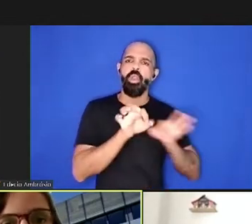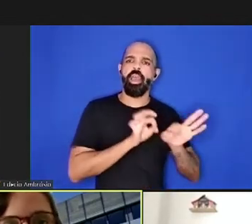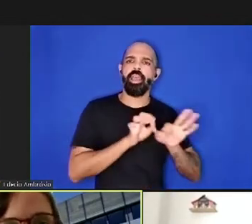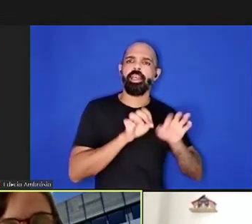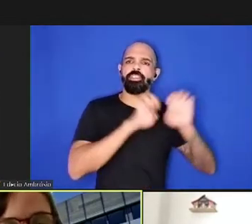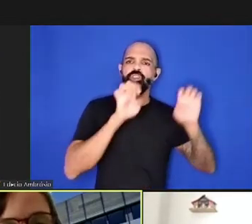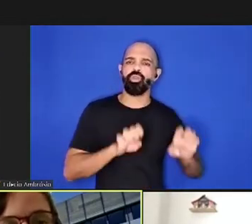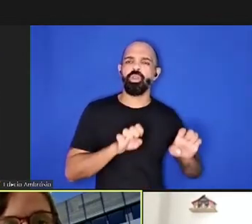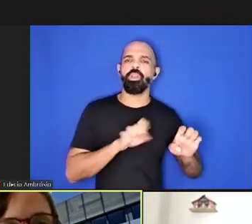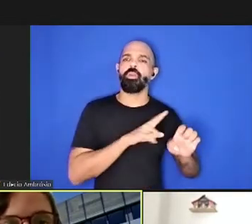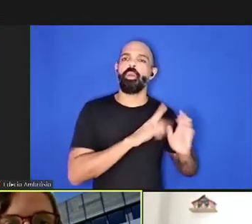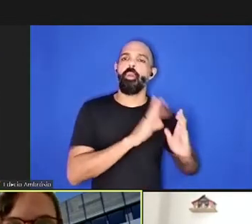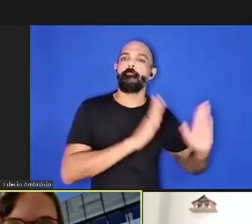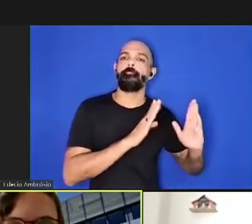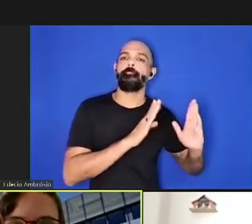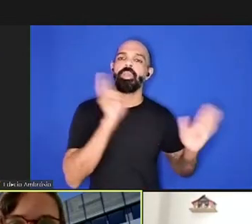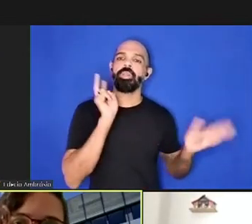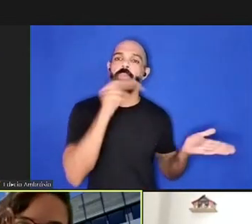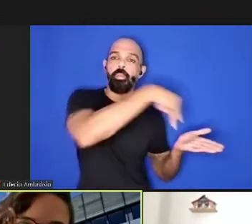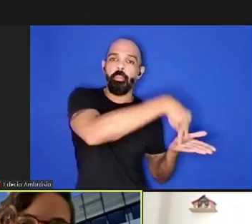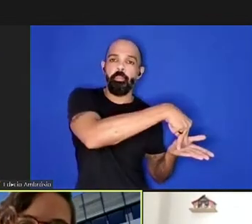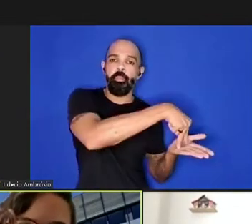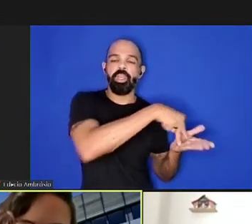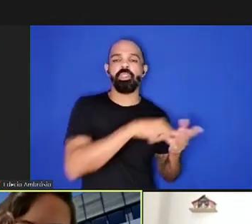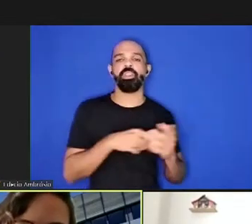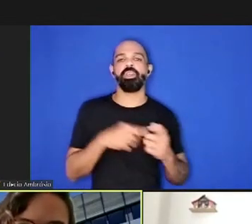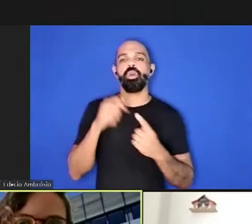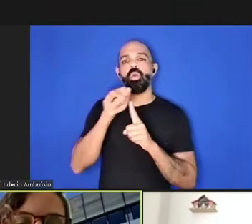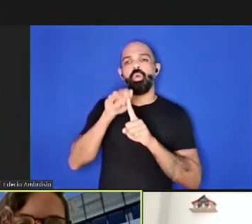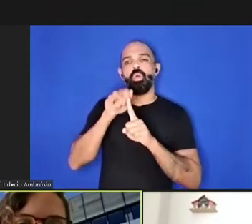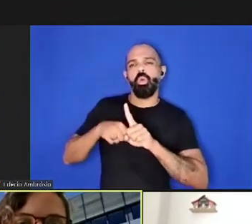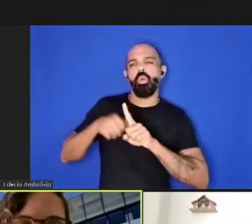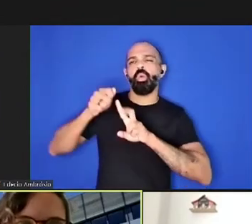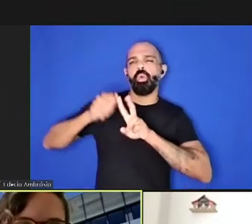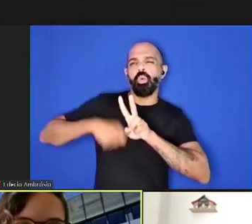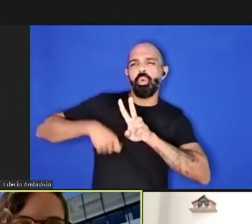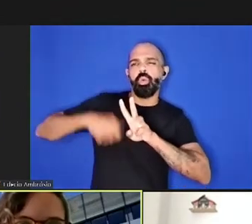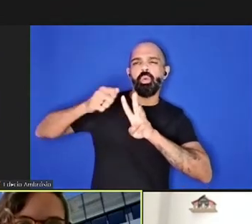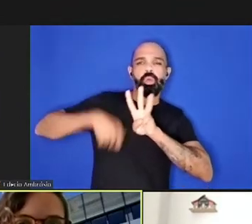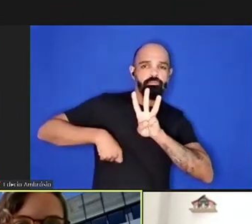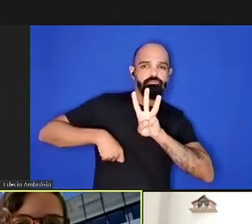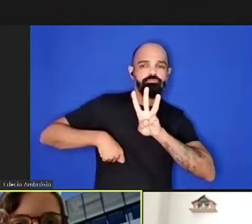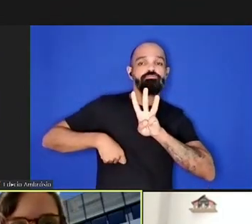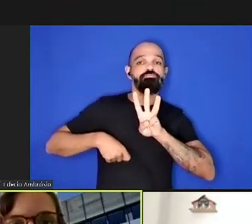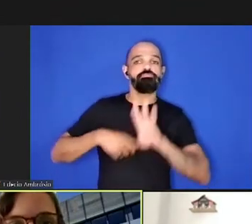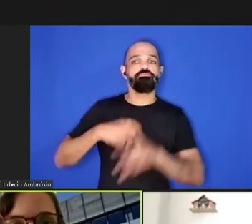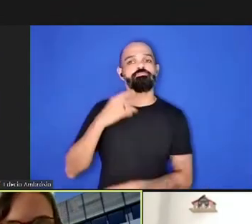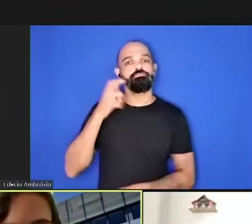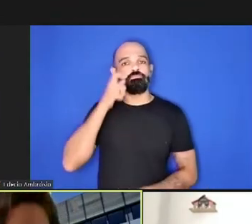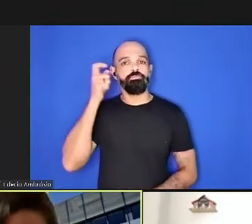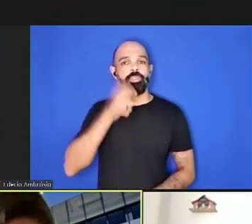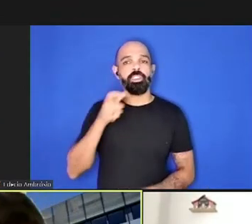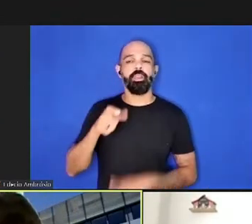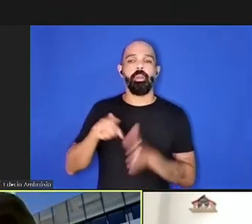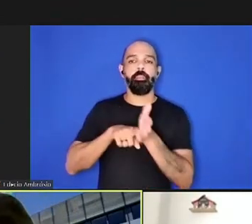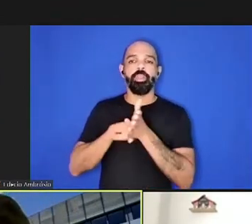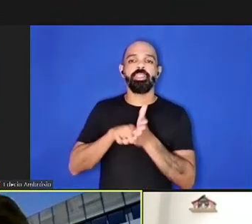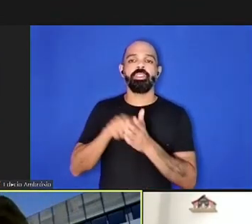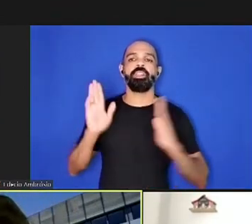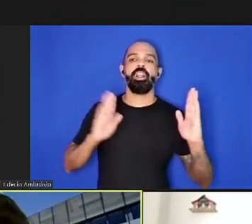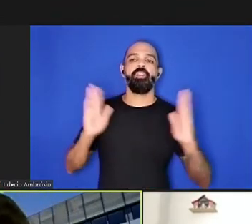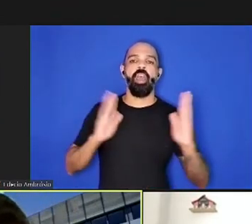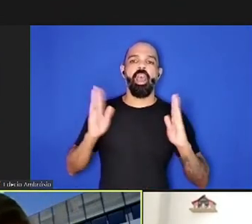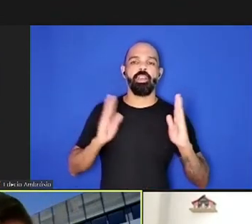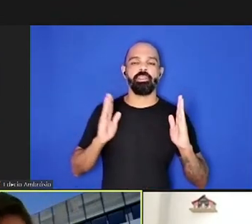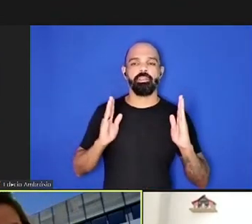período presencial de 1 a 3 meses. Então, isso também interessa as pessoas, aos pesquisadores que já estão nessa fase, ou por exemplo, para